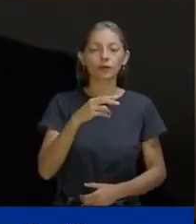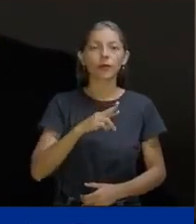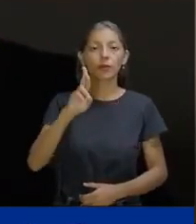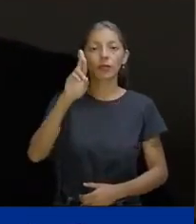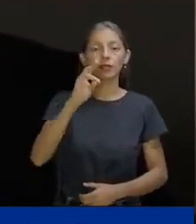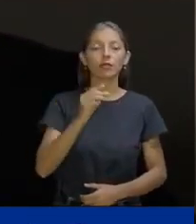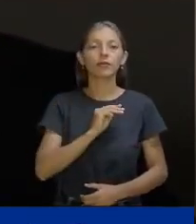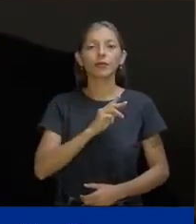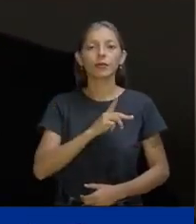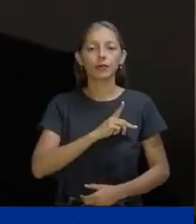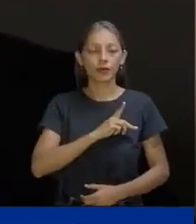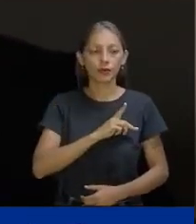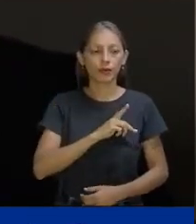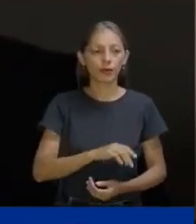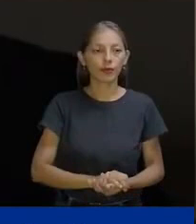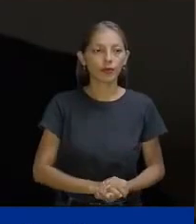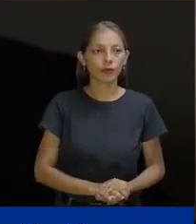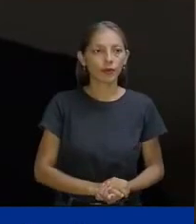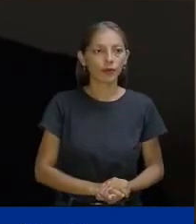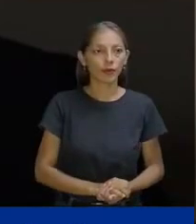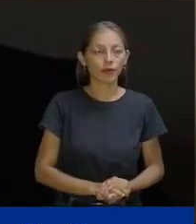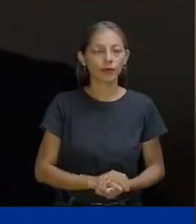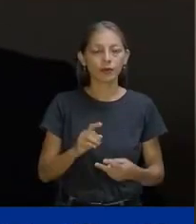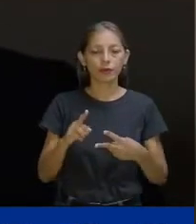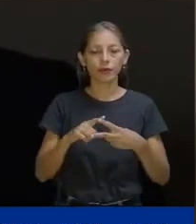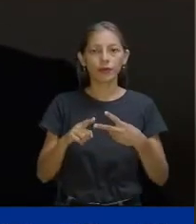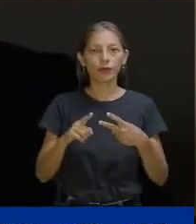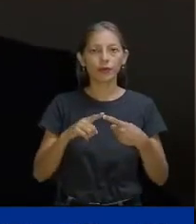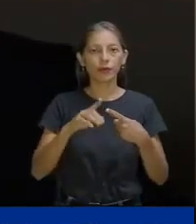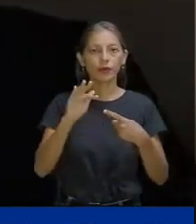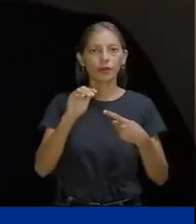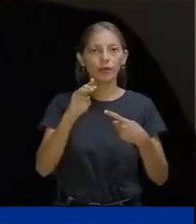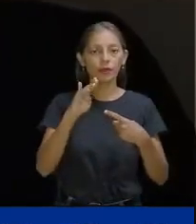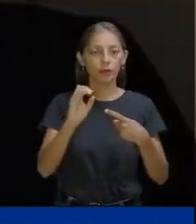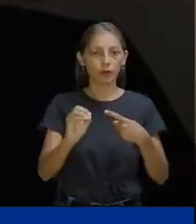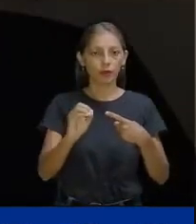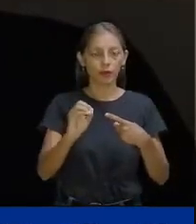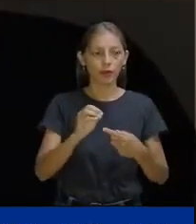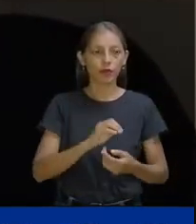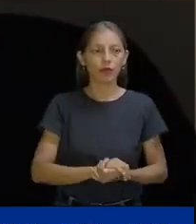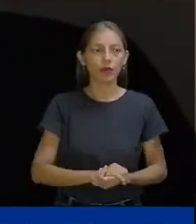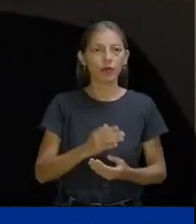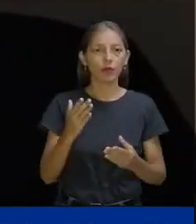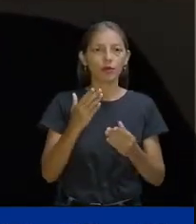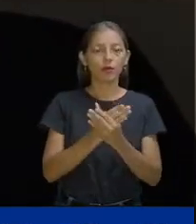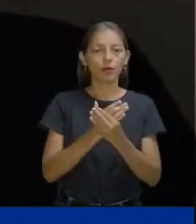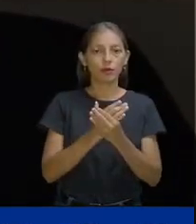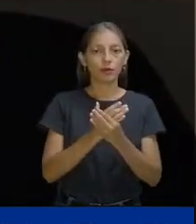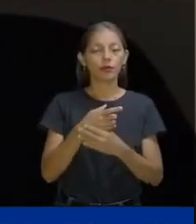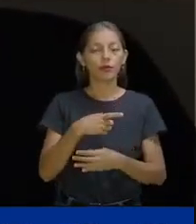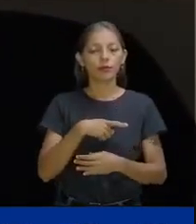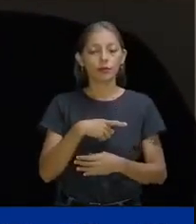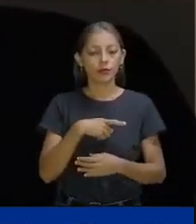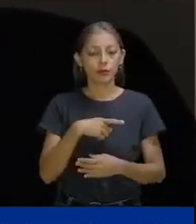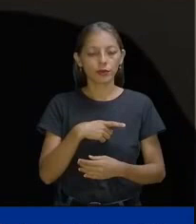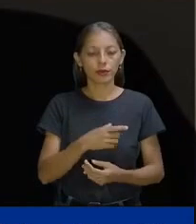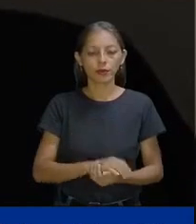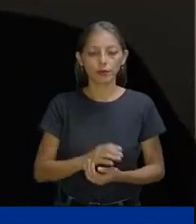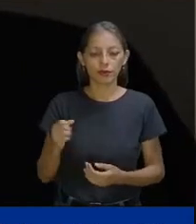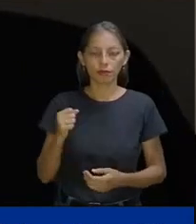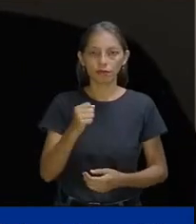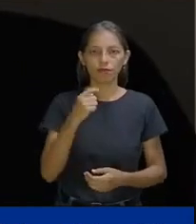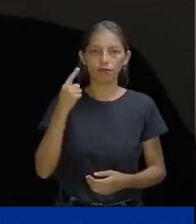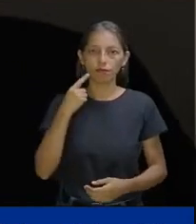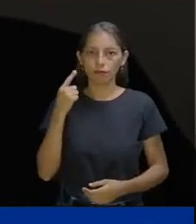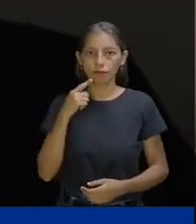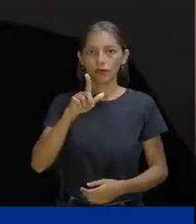Ministério Público Eleitoral e representado Fábio Wilson Moreira Jucá, em ambos os processos, patrocinado pelo